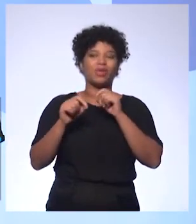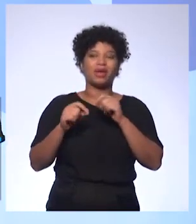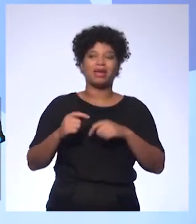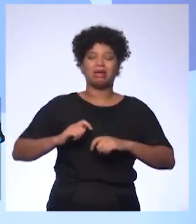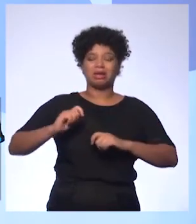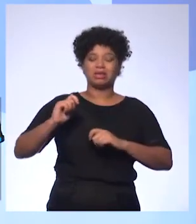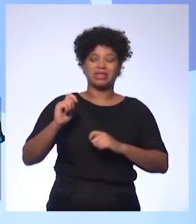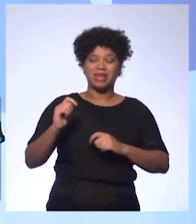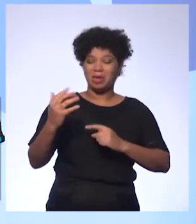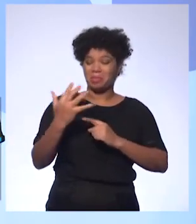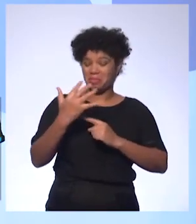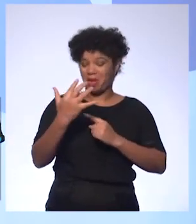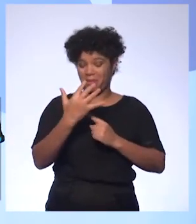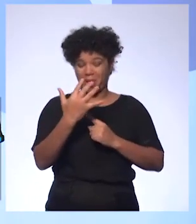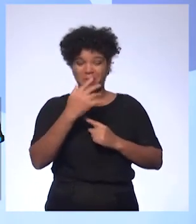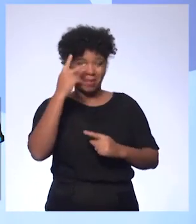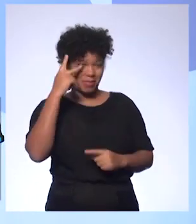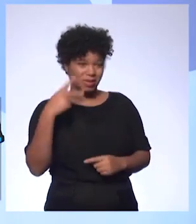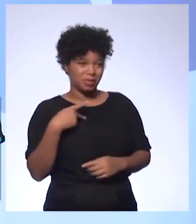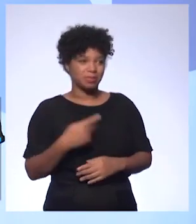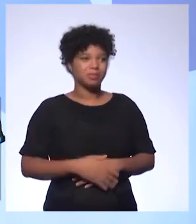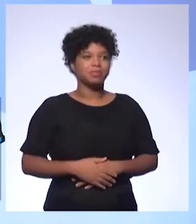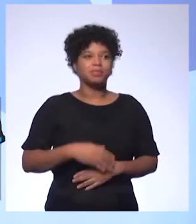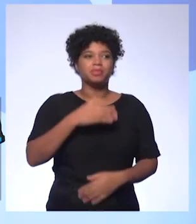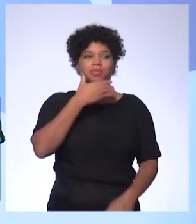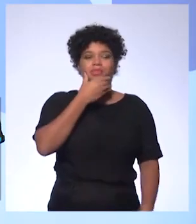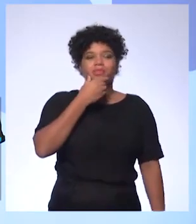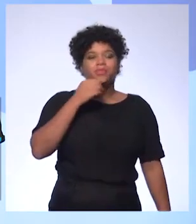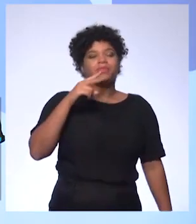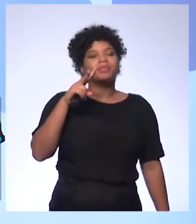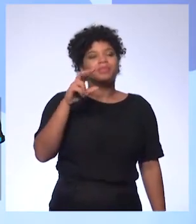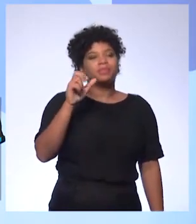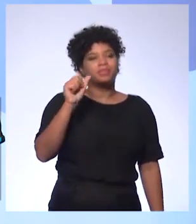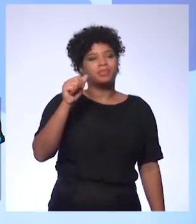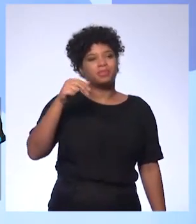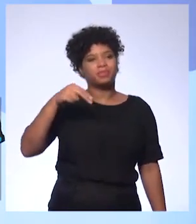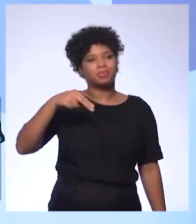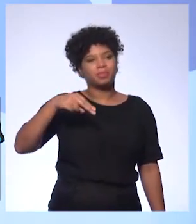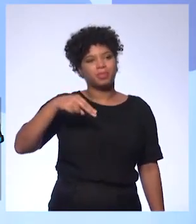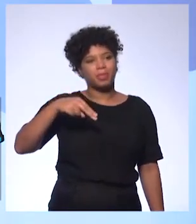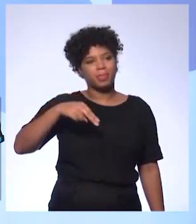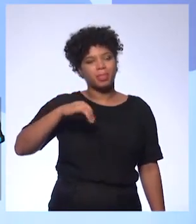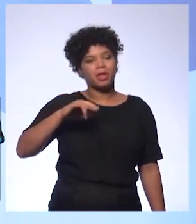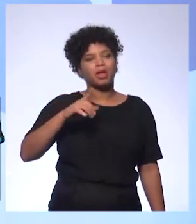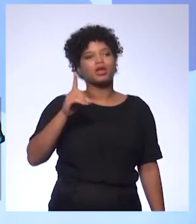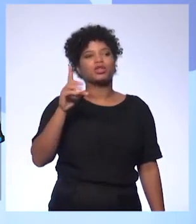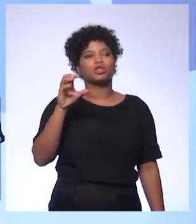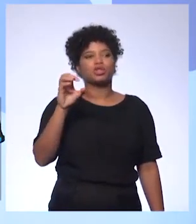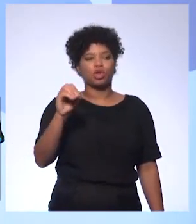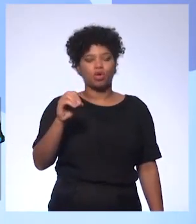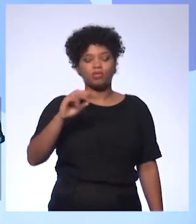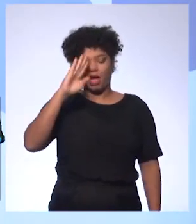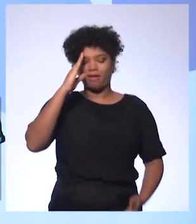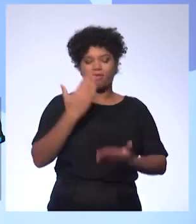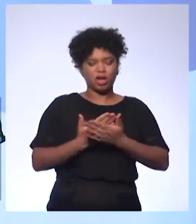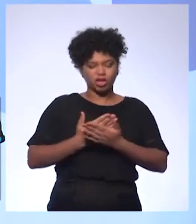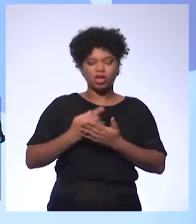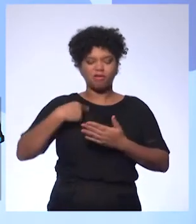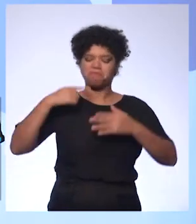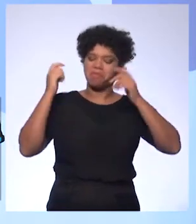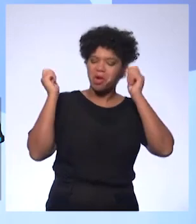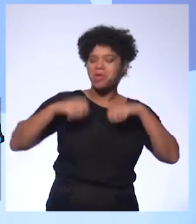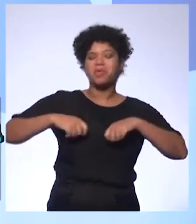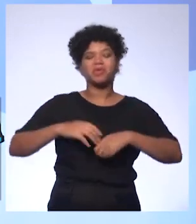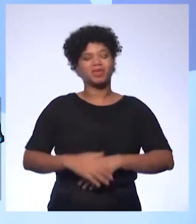aprender sempre. Professor Vanildo, acreditar no seu potencial e ser dedicado ao seu projeto.